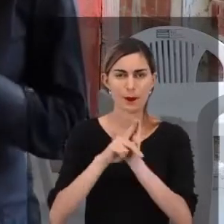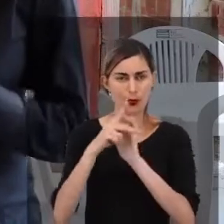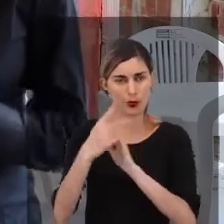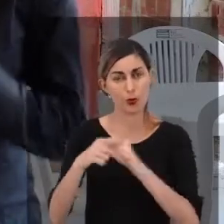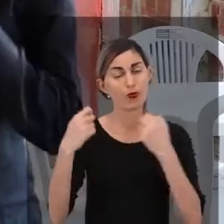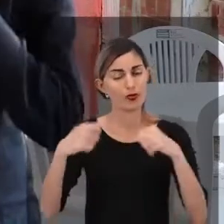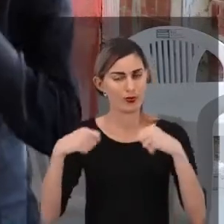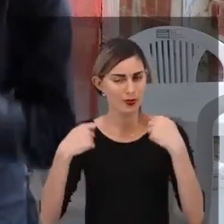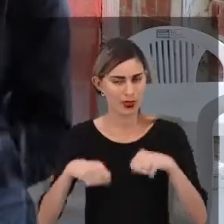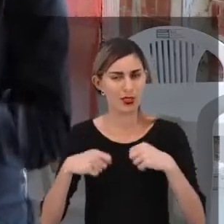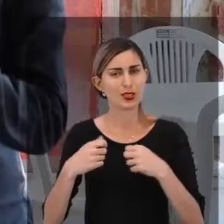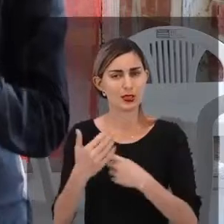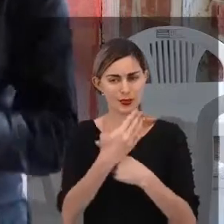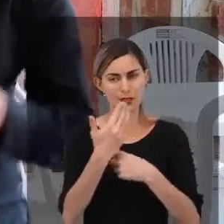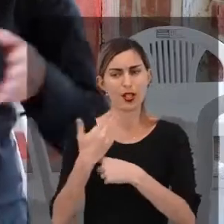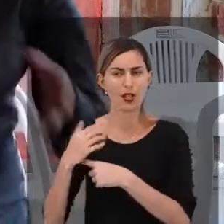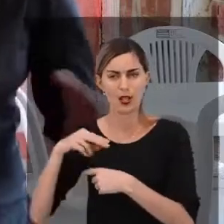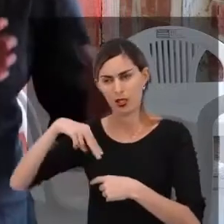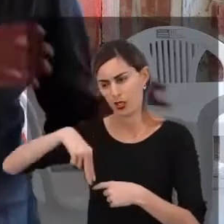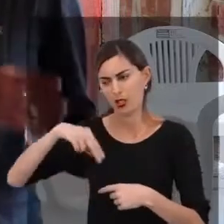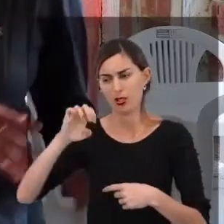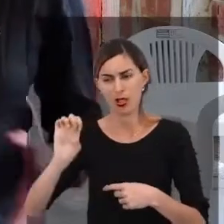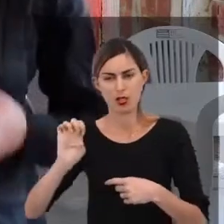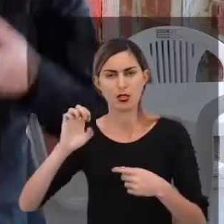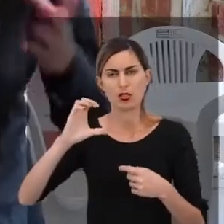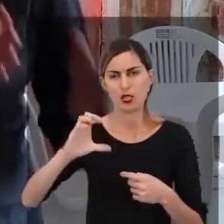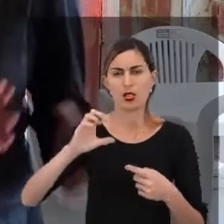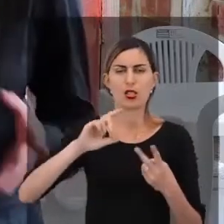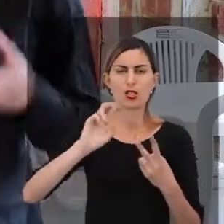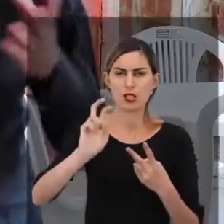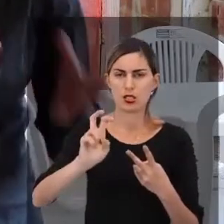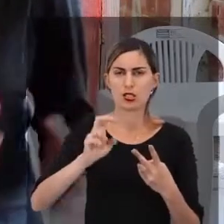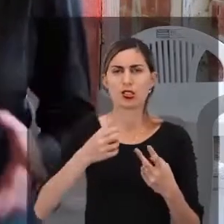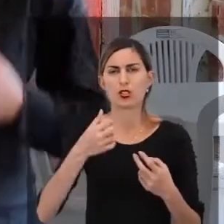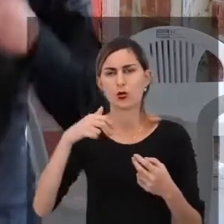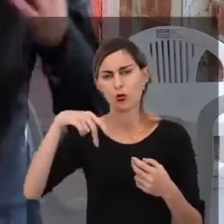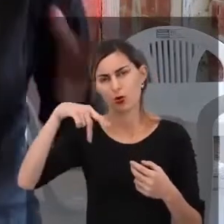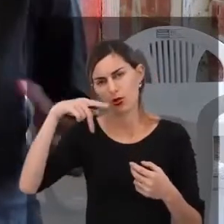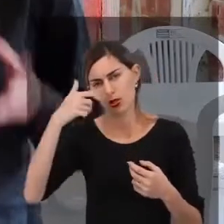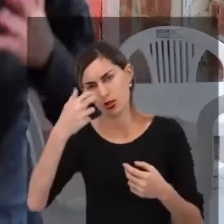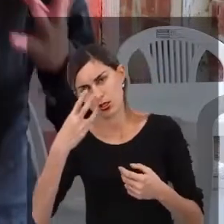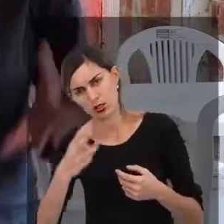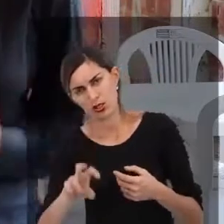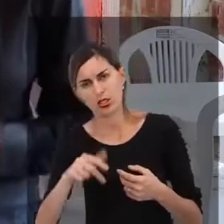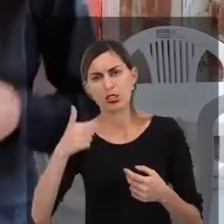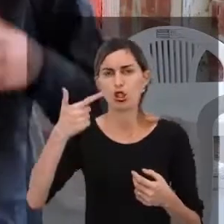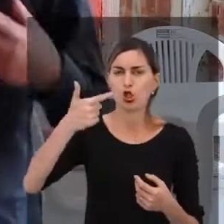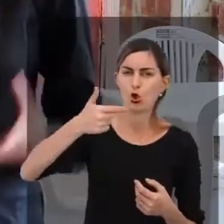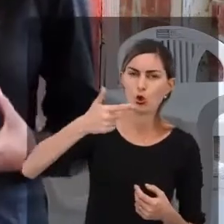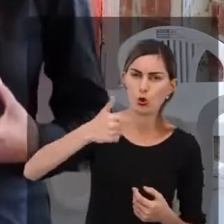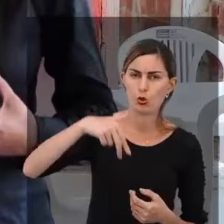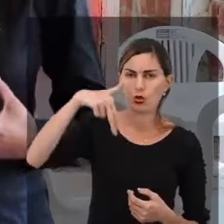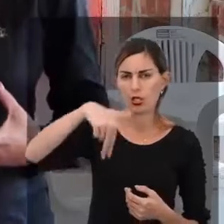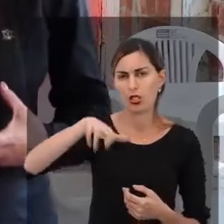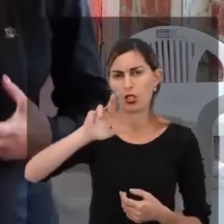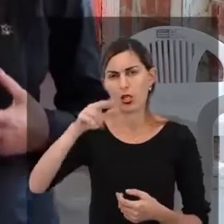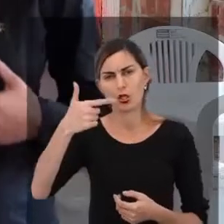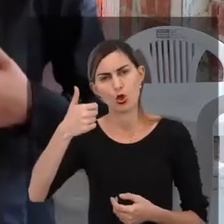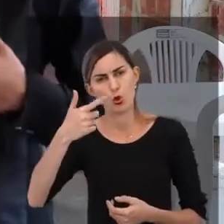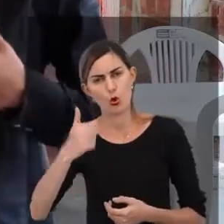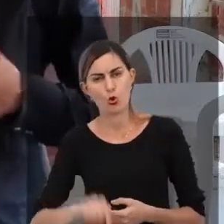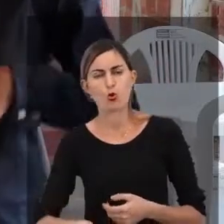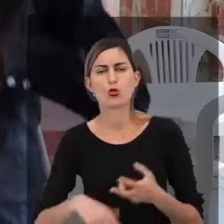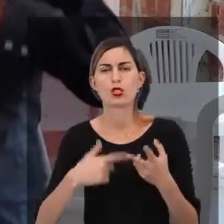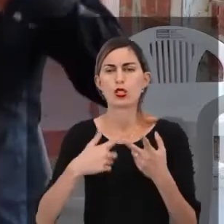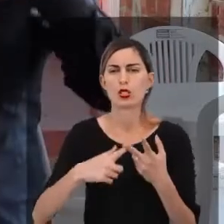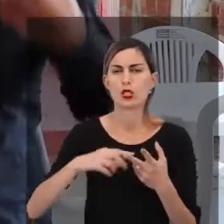Isso é específico, mas você precisa do auxílio das outras NRs. NR6, NR5, NR33, 35. 12, né? NR12, que é